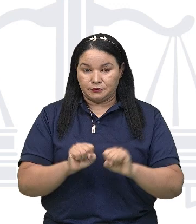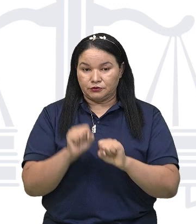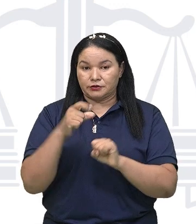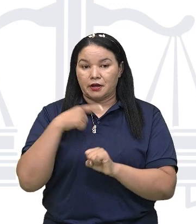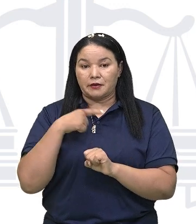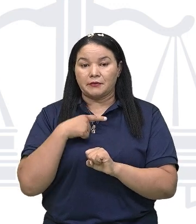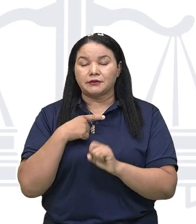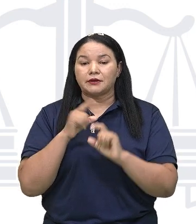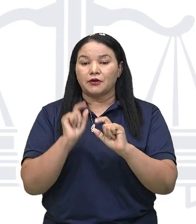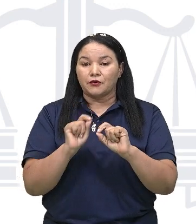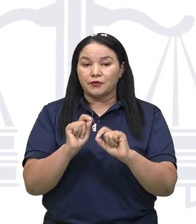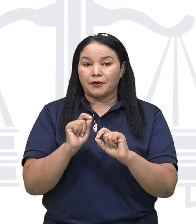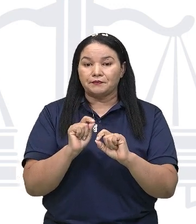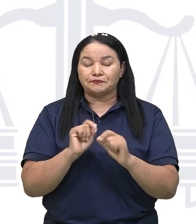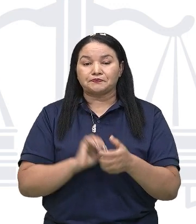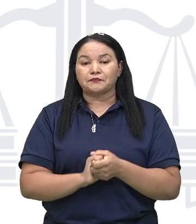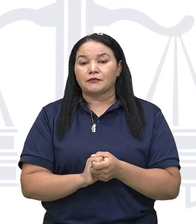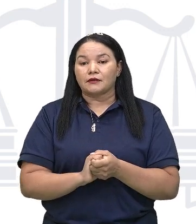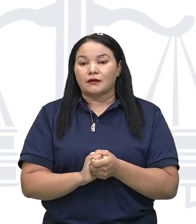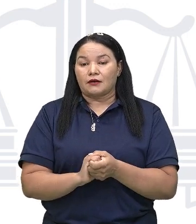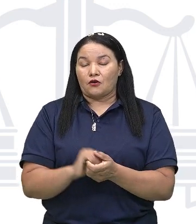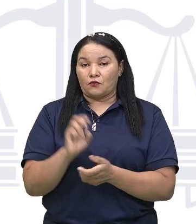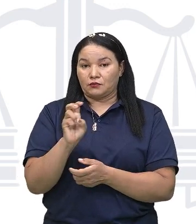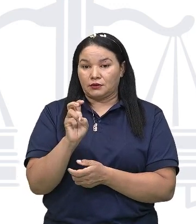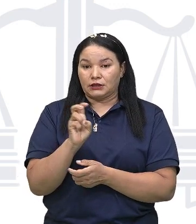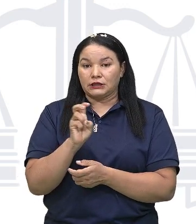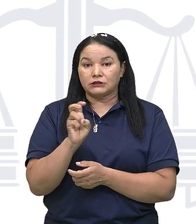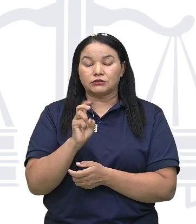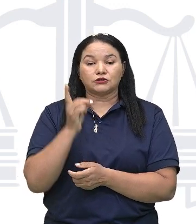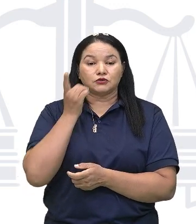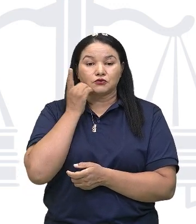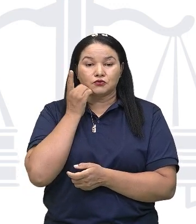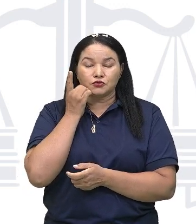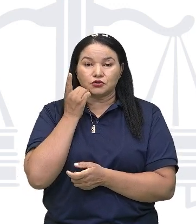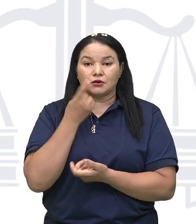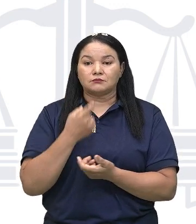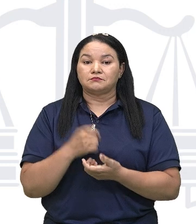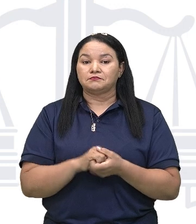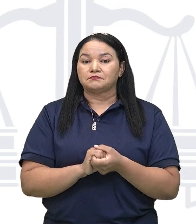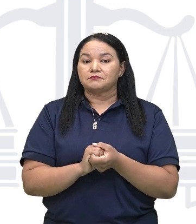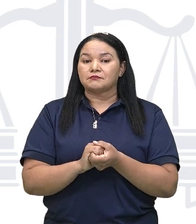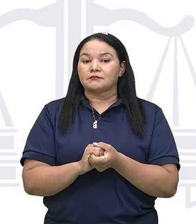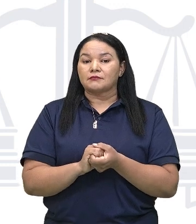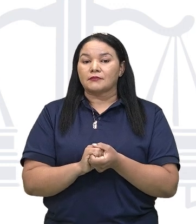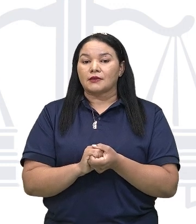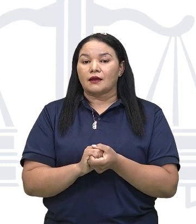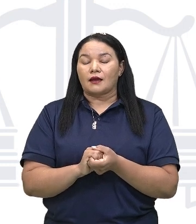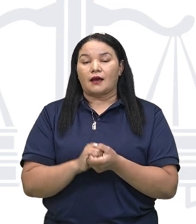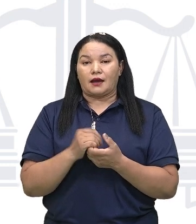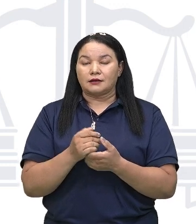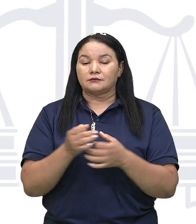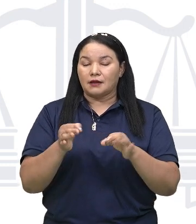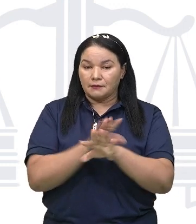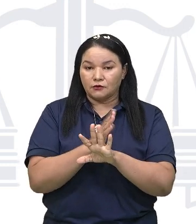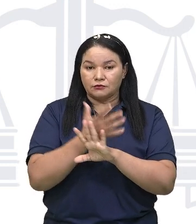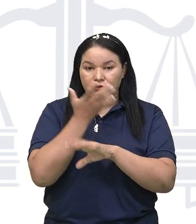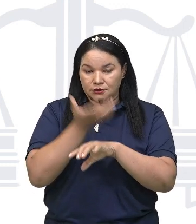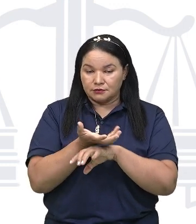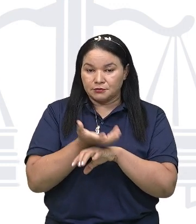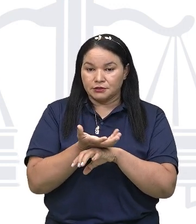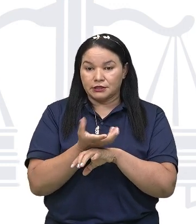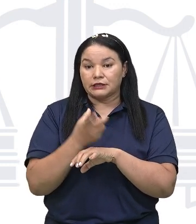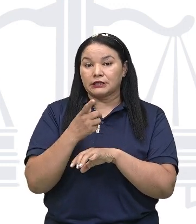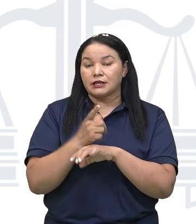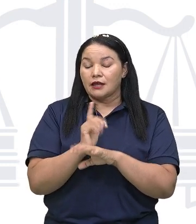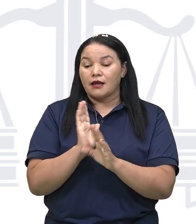essas aparatas no 5º dia útil após aí o término do componente. Então, o componente terminou, tem até